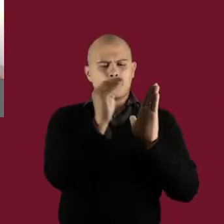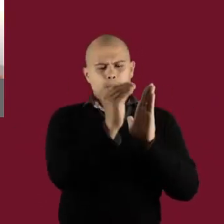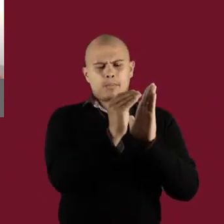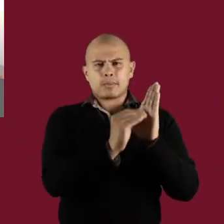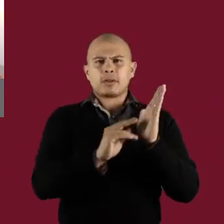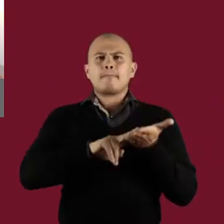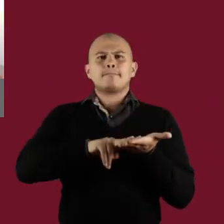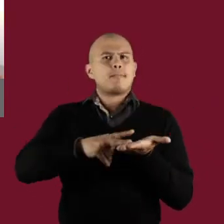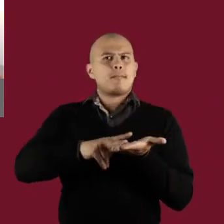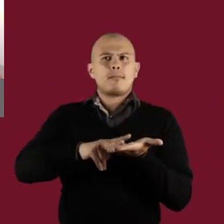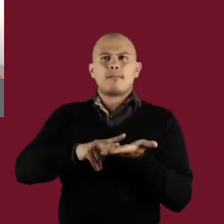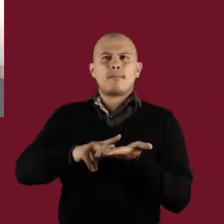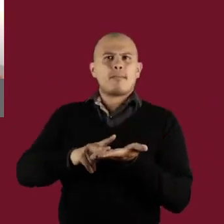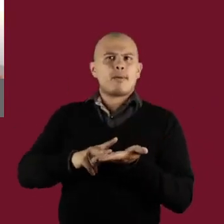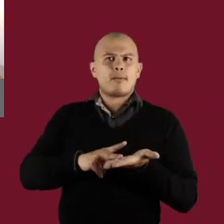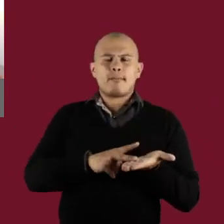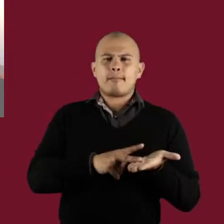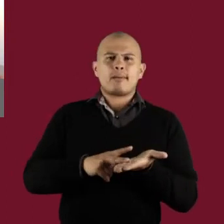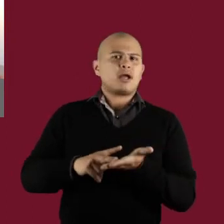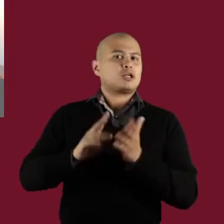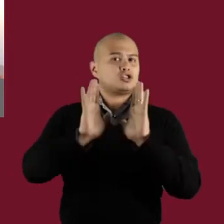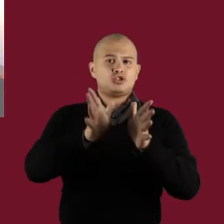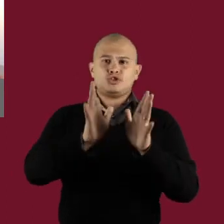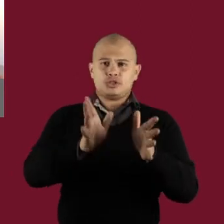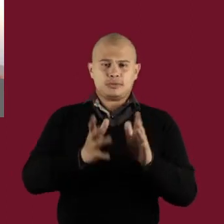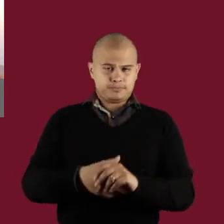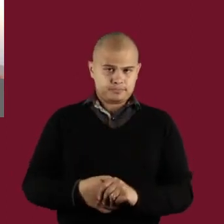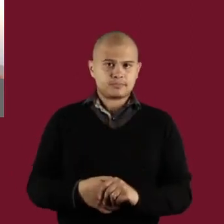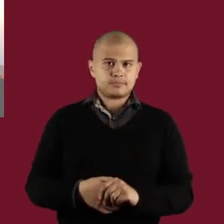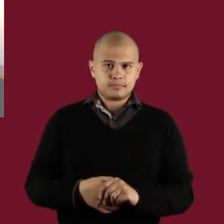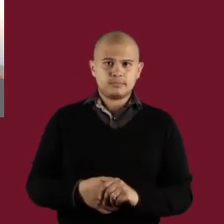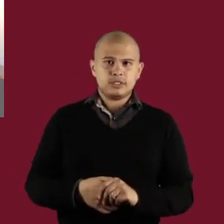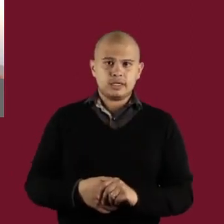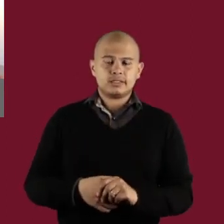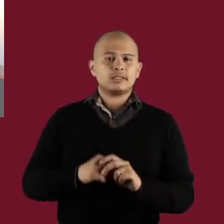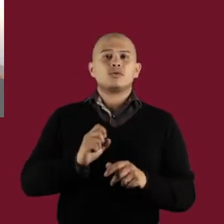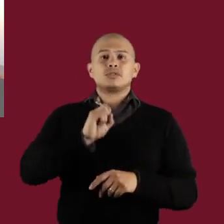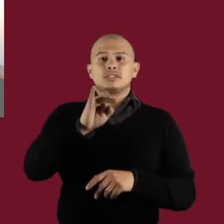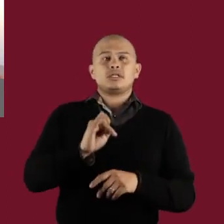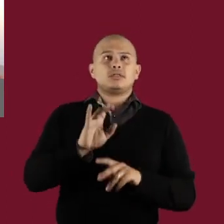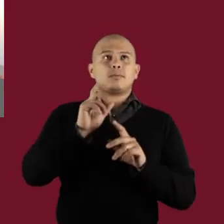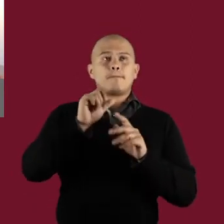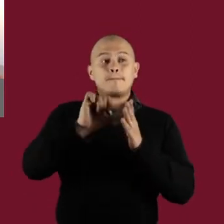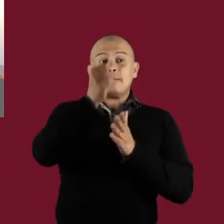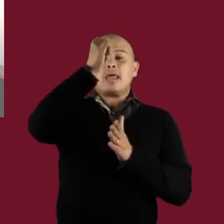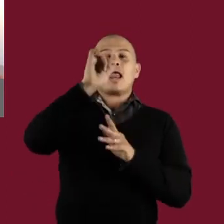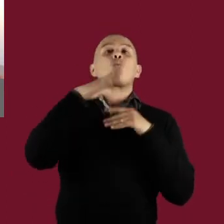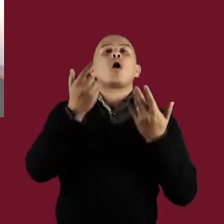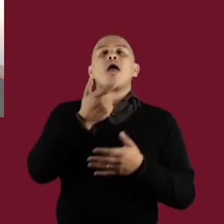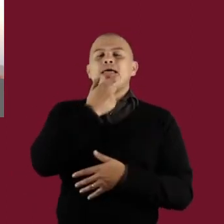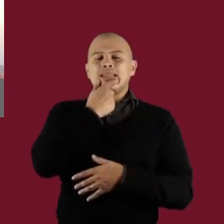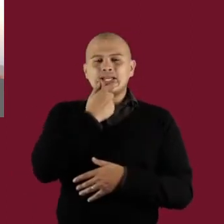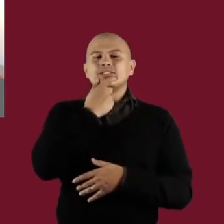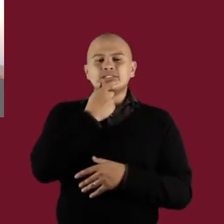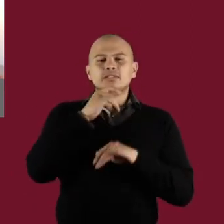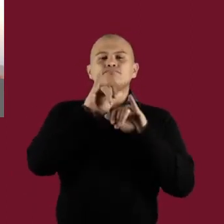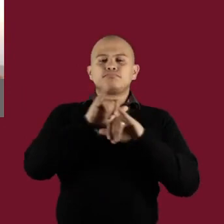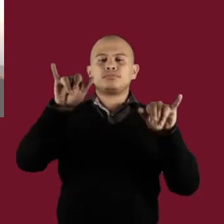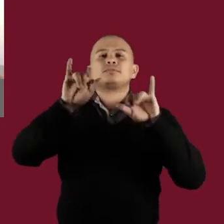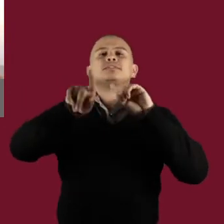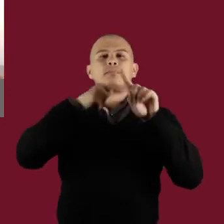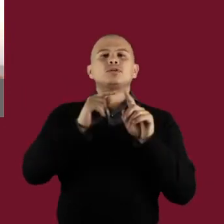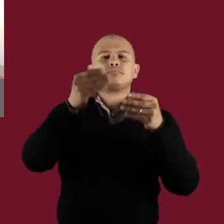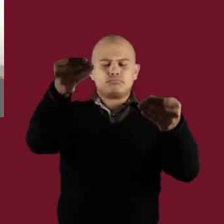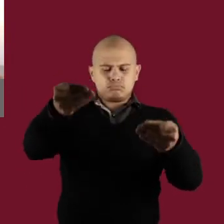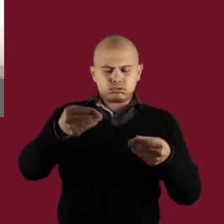das Nações Unidas, os comunicados, são traduzidos. Então, ele é gerado numa língua, digamos, o inglês, né? e depois ele é traduzido para essas